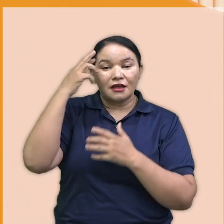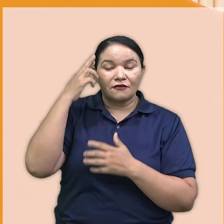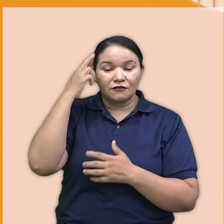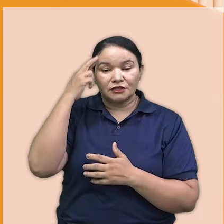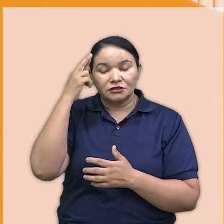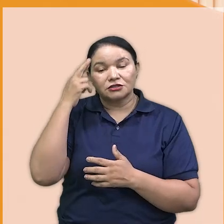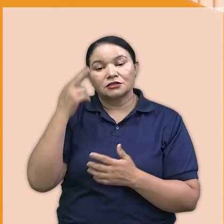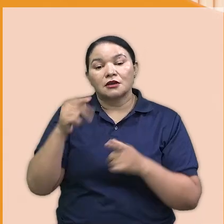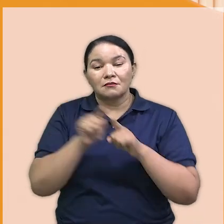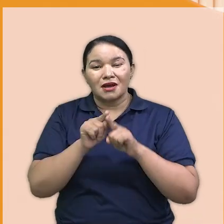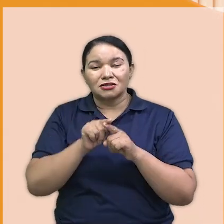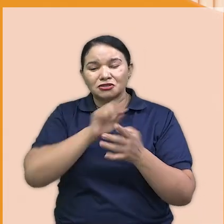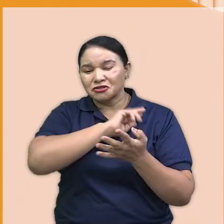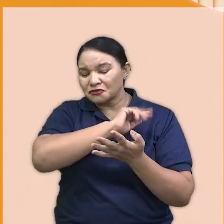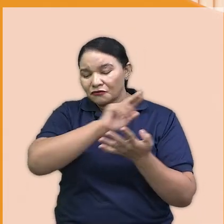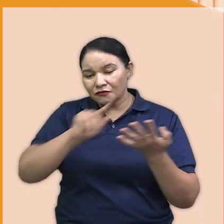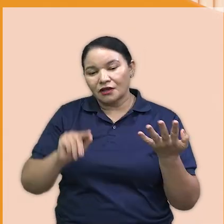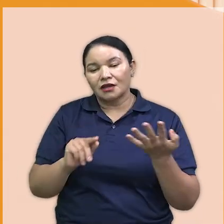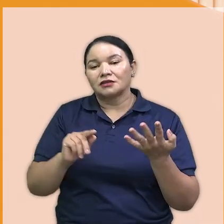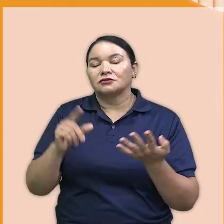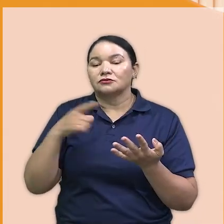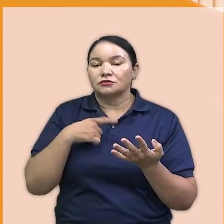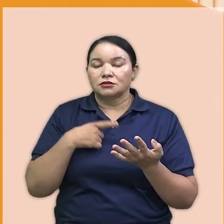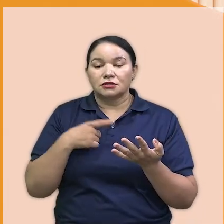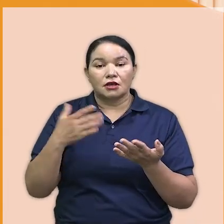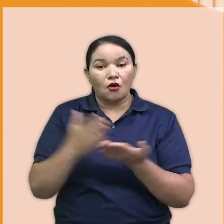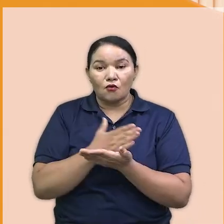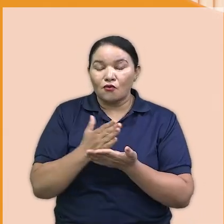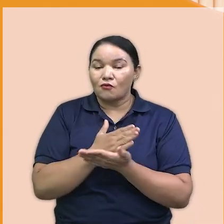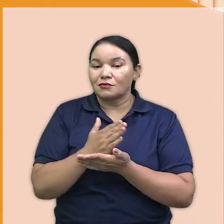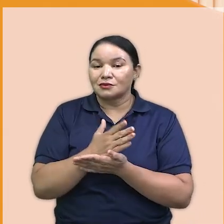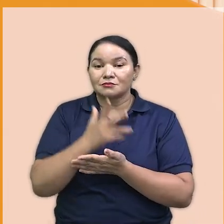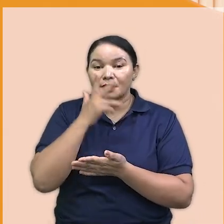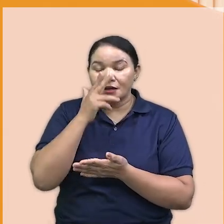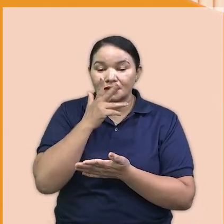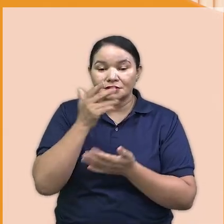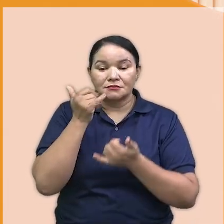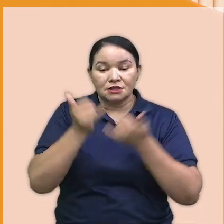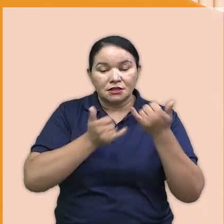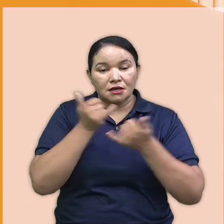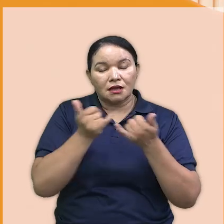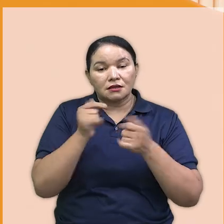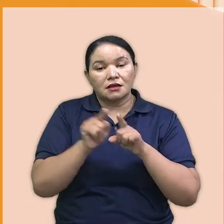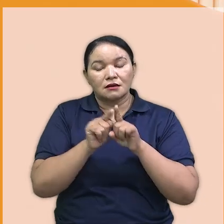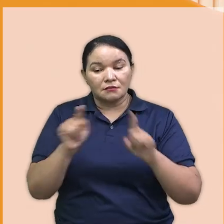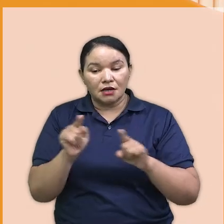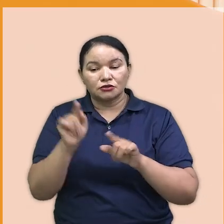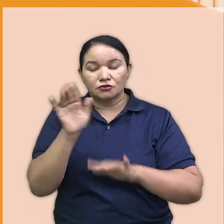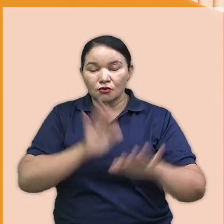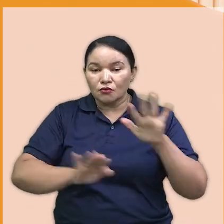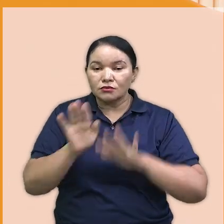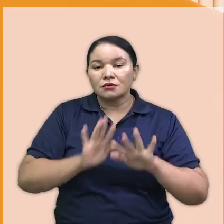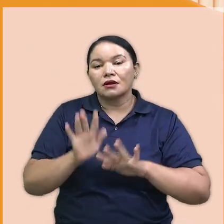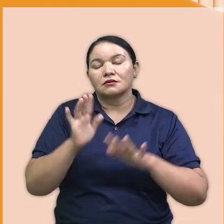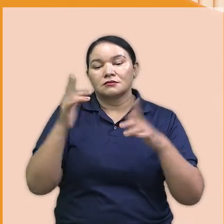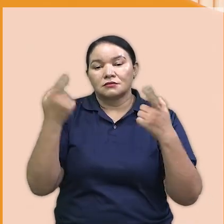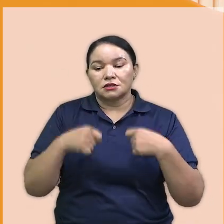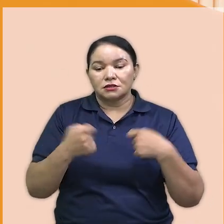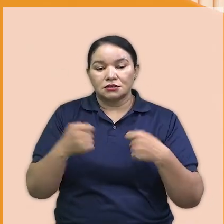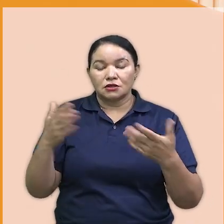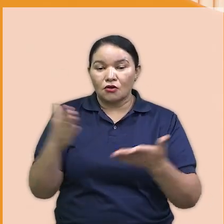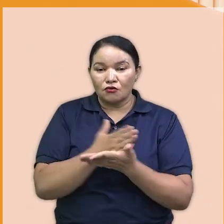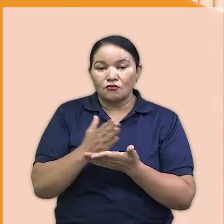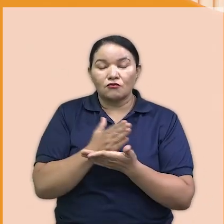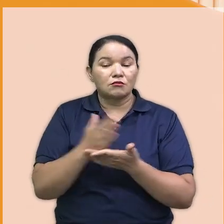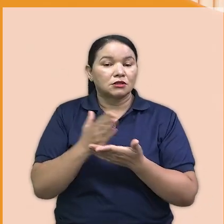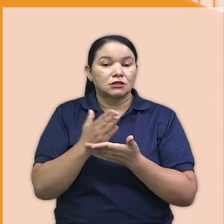tem muitas outras, né, que nós falamos, que nós brincamos, que nós jogamos. E tem muitas delas que